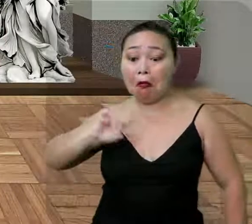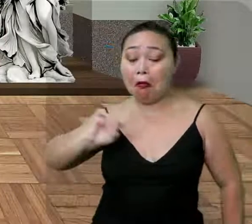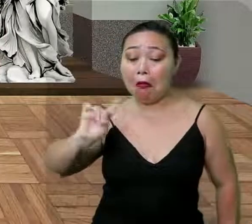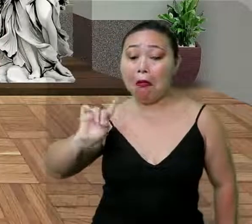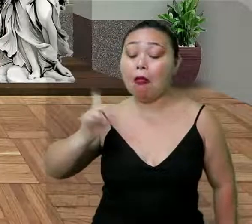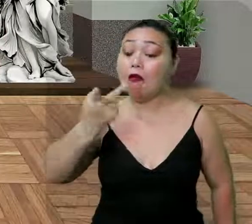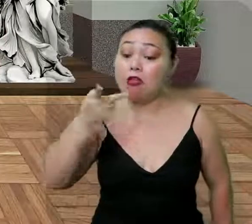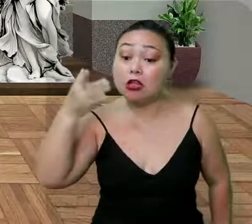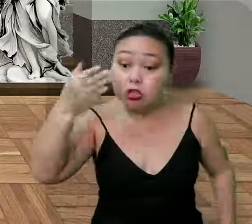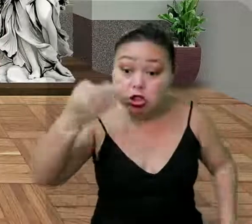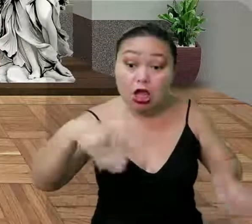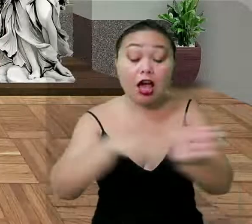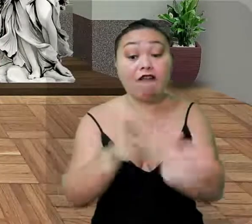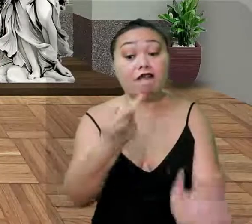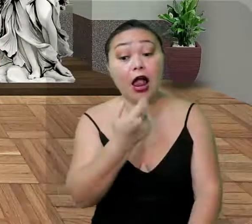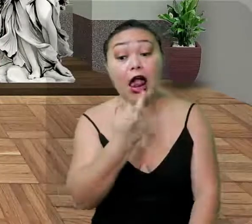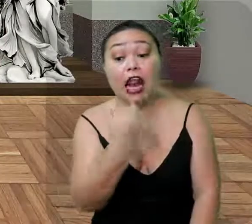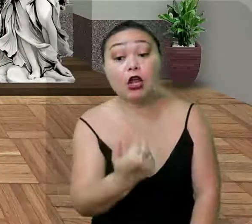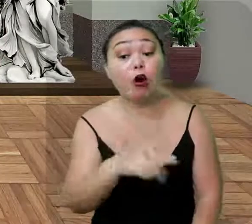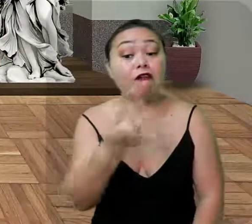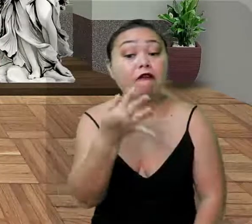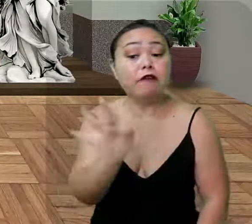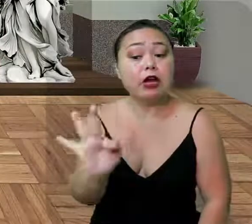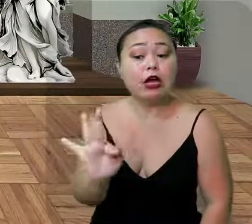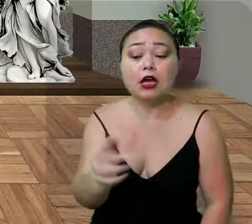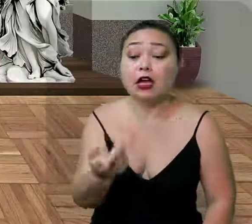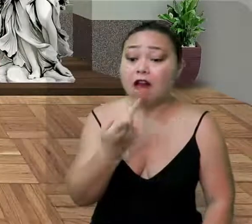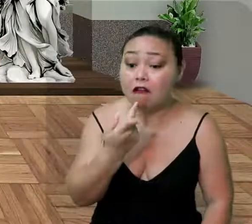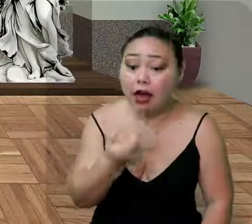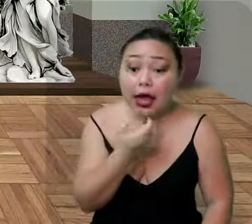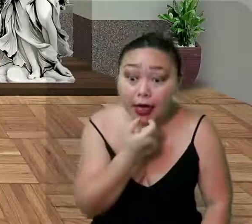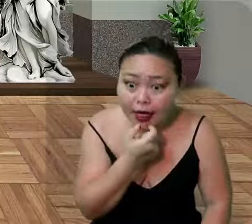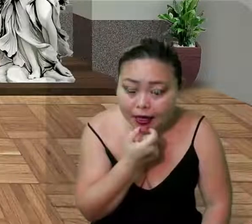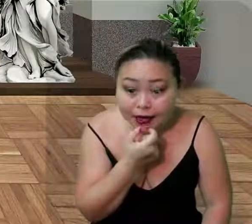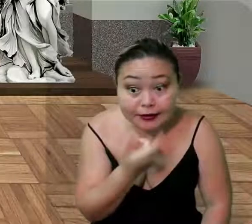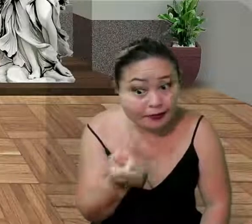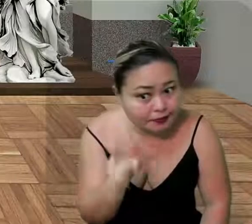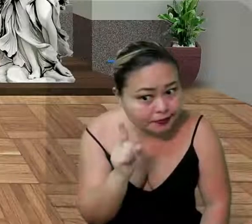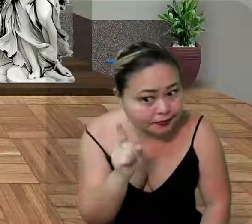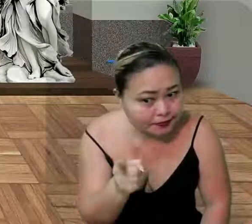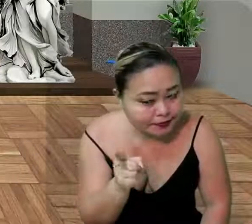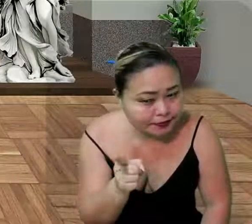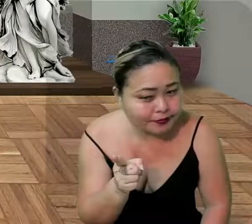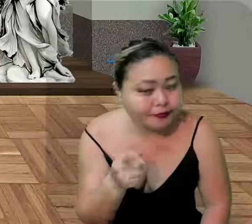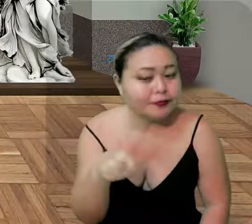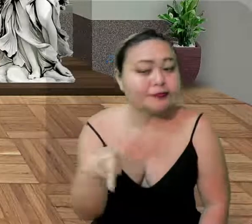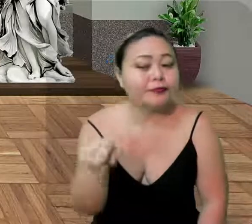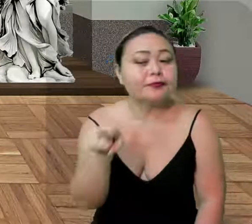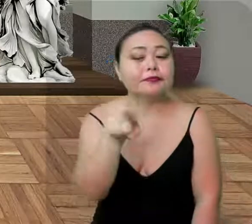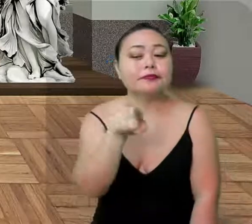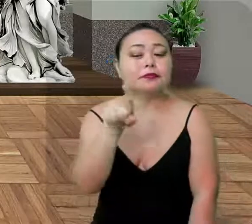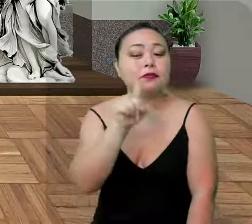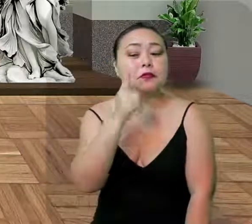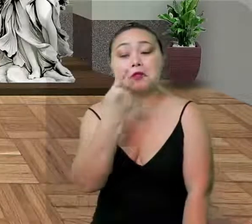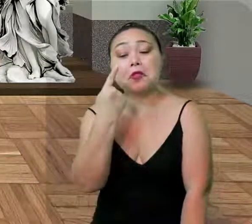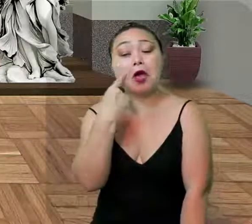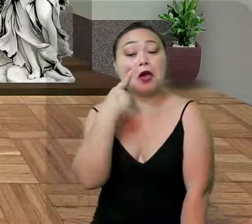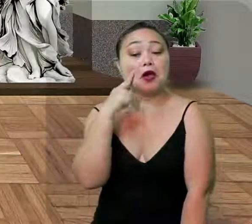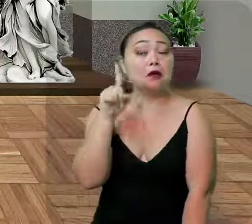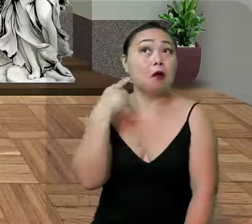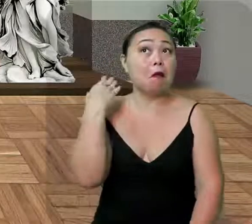chegar lá e falar o francês se eu for em inglês cara ei os cara não te dou moral